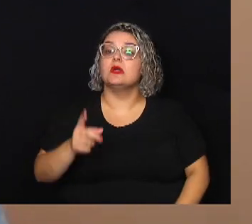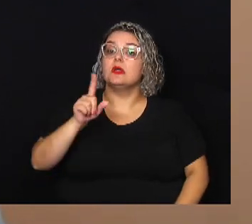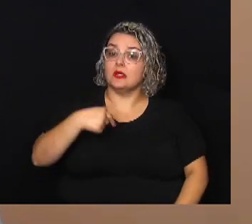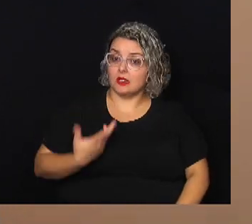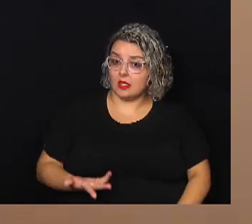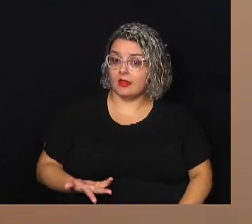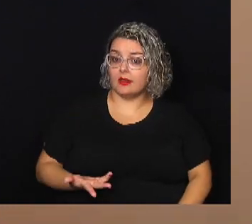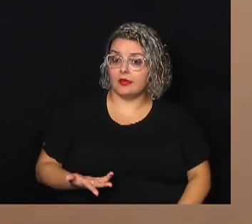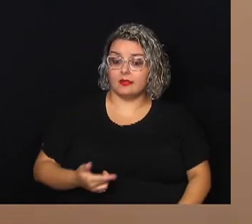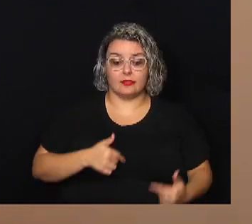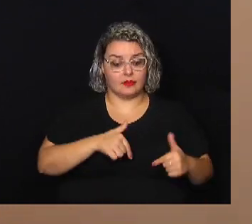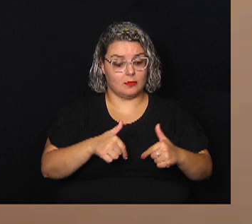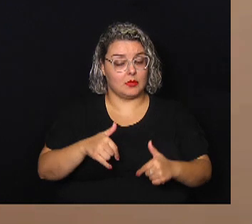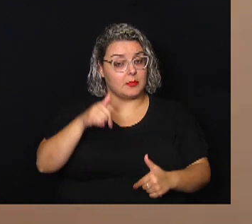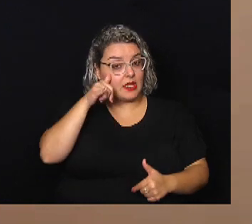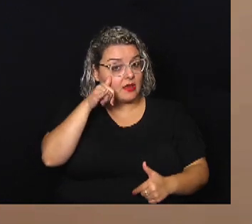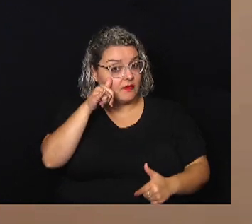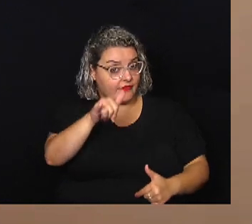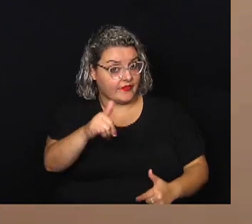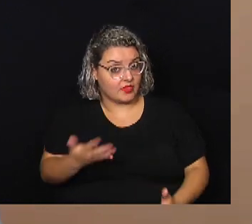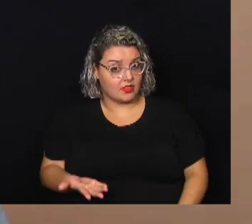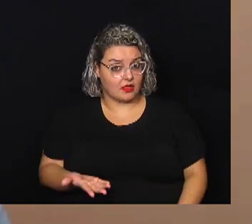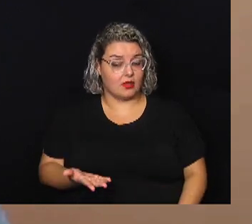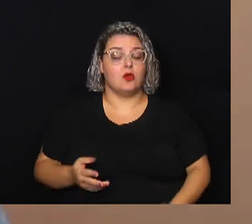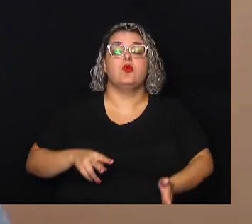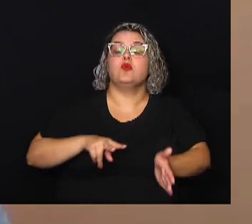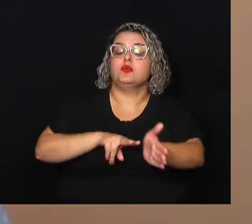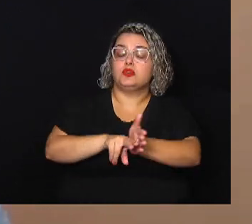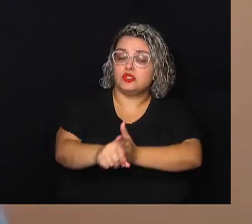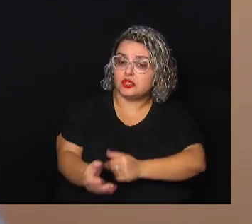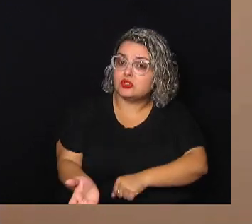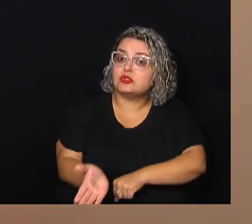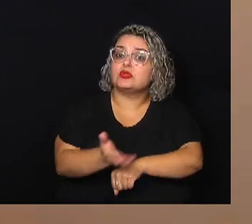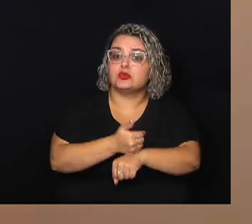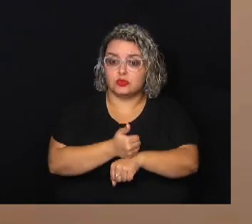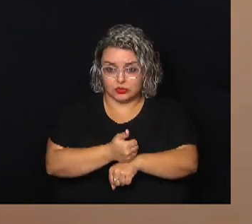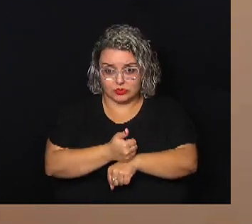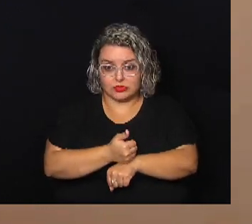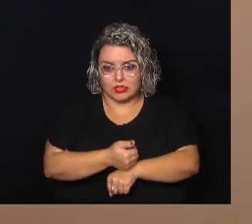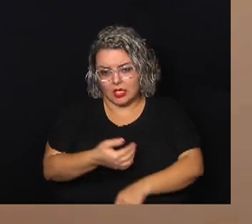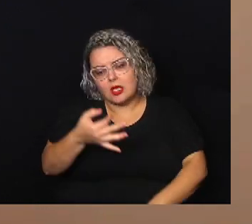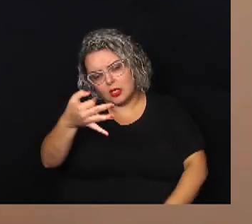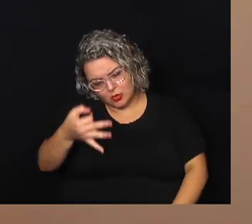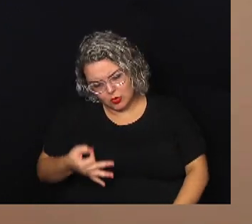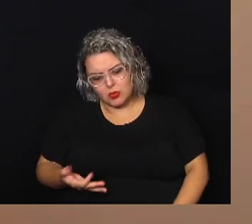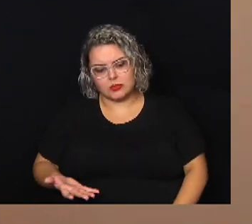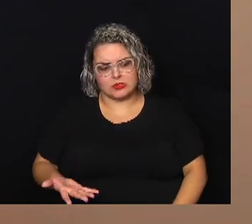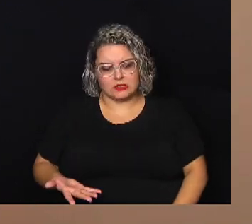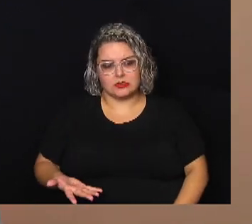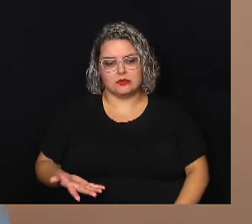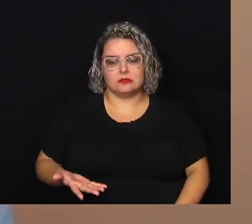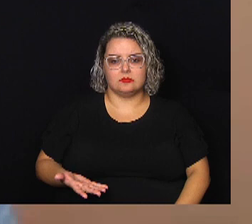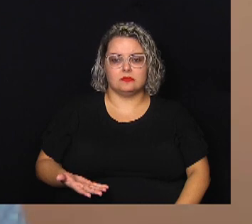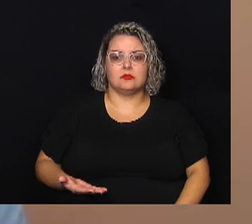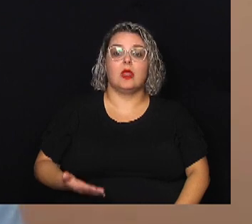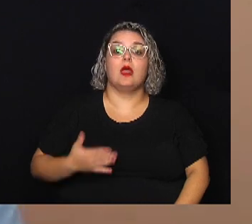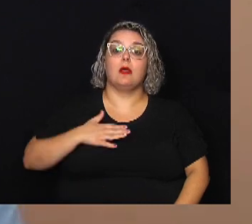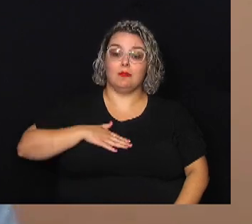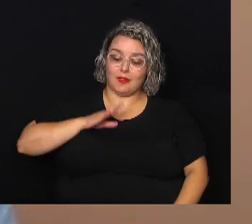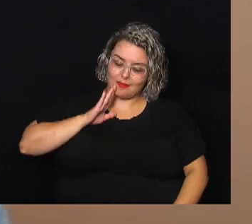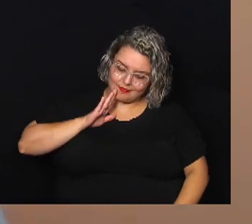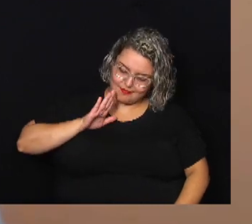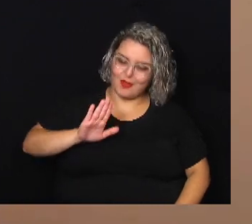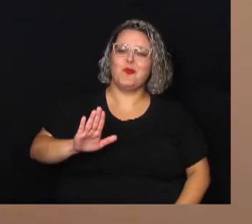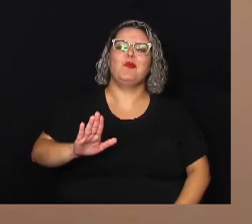com prevenção, com diagnóstico precoce, e com certeza fica aqui a minha promessa, o convite